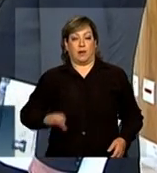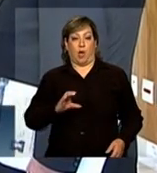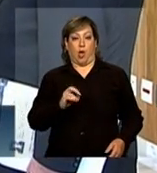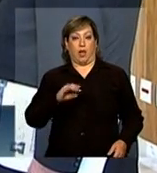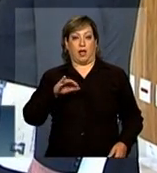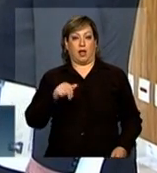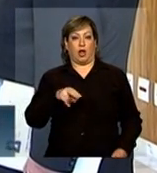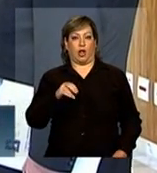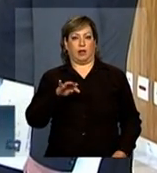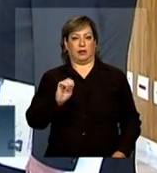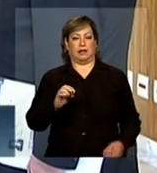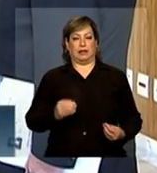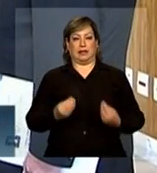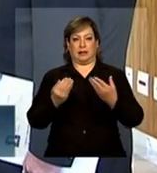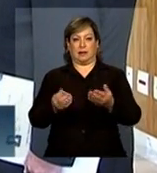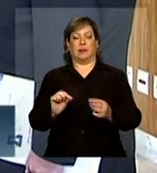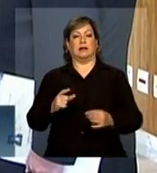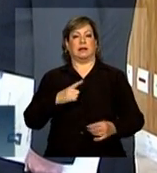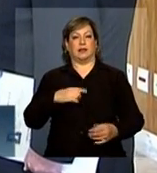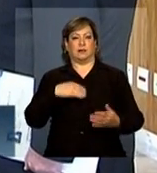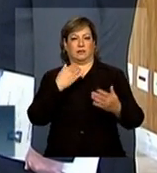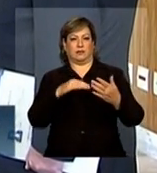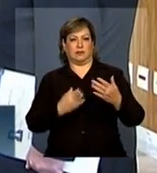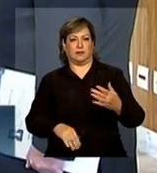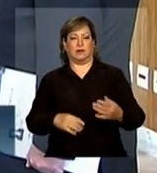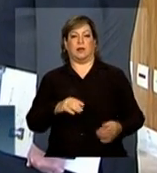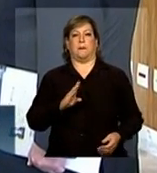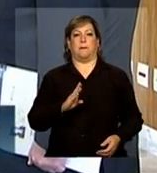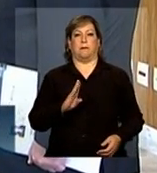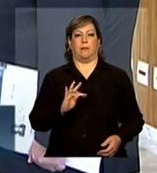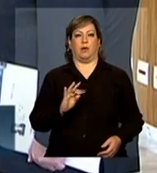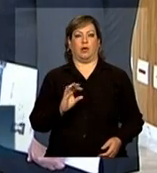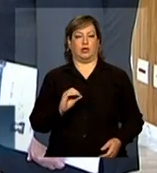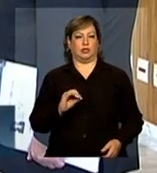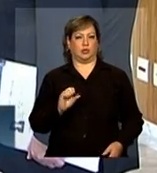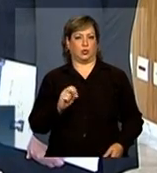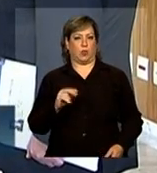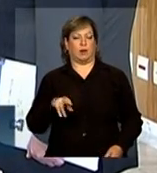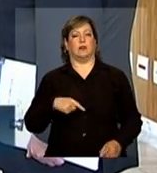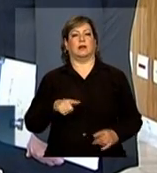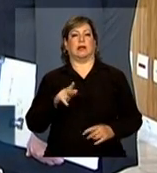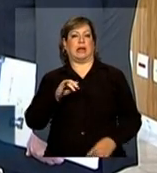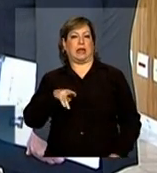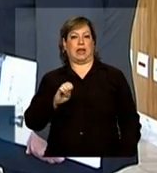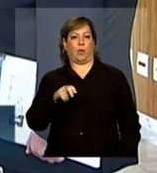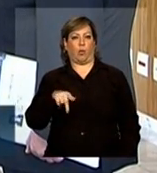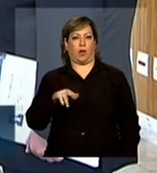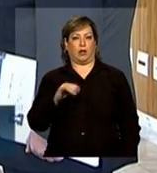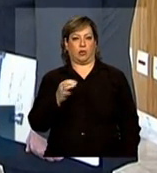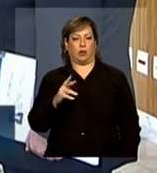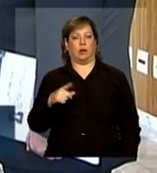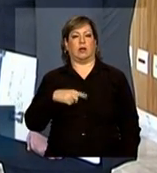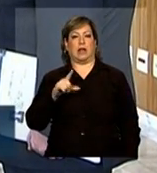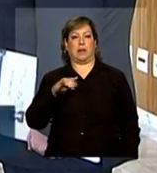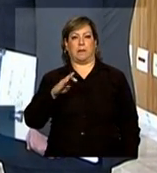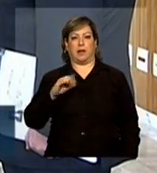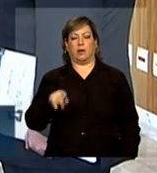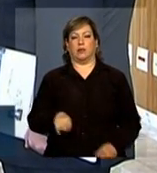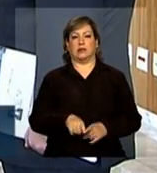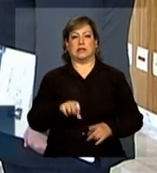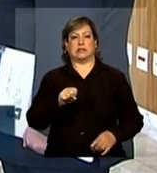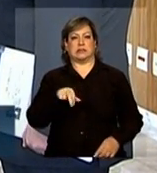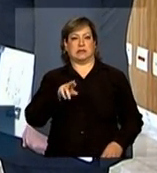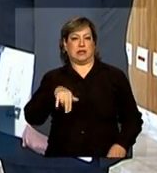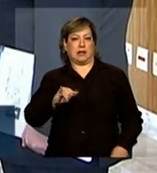Norte, entregaram o embaixador de Botsuana, de Guiné Equatorial, do Líbano, Honduras, Sri